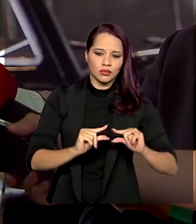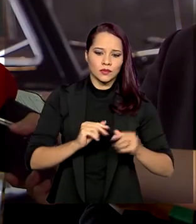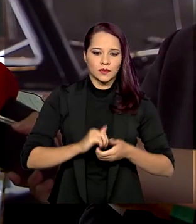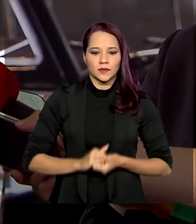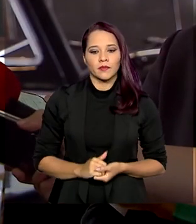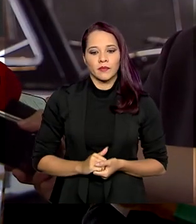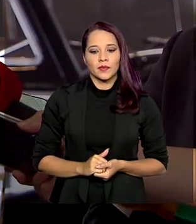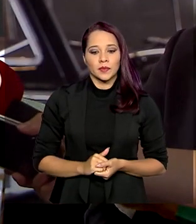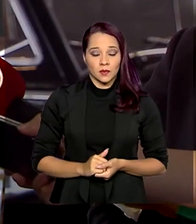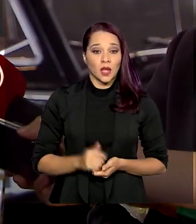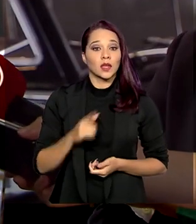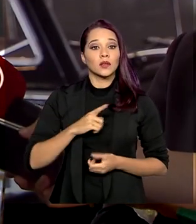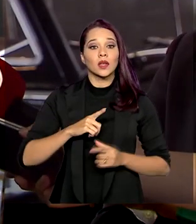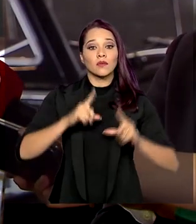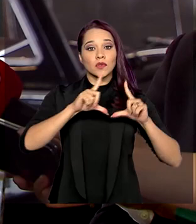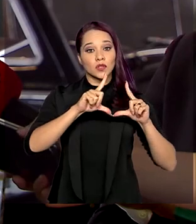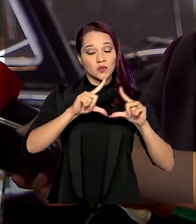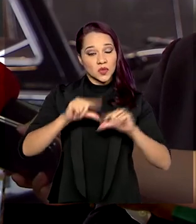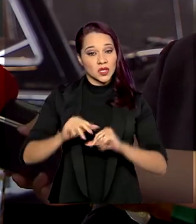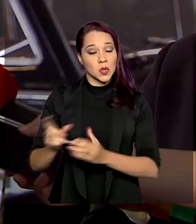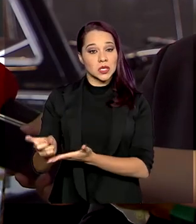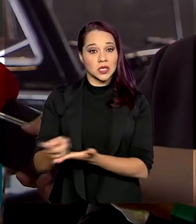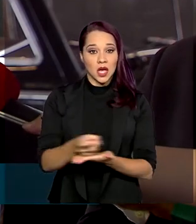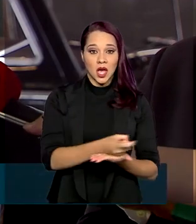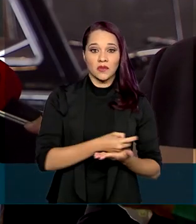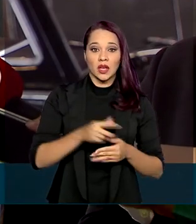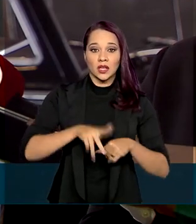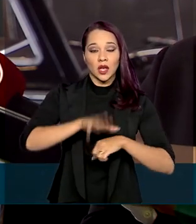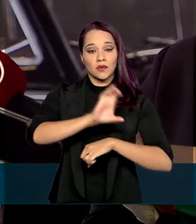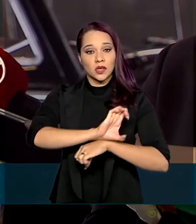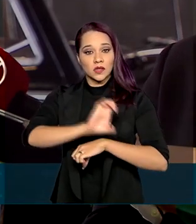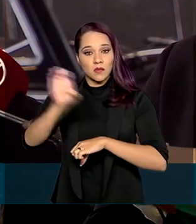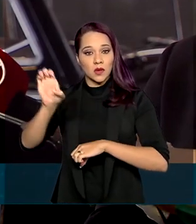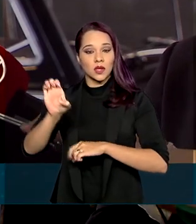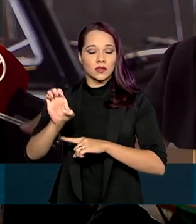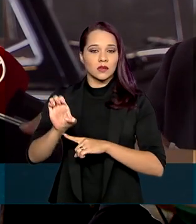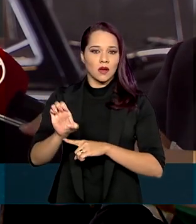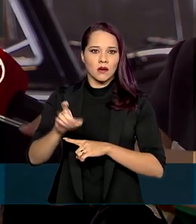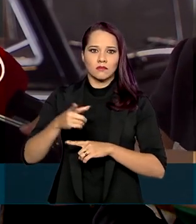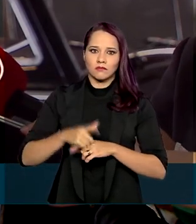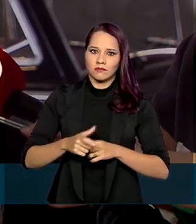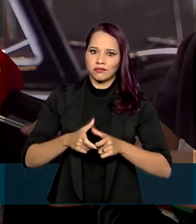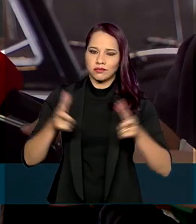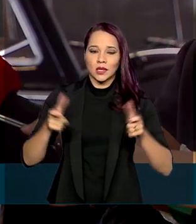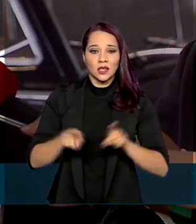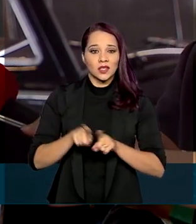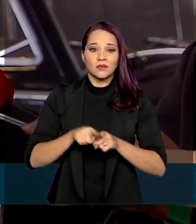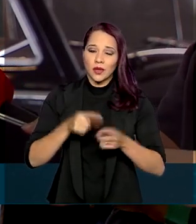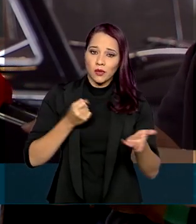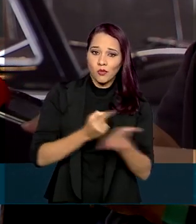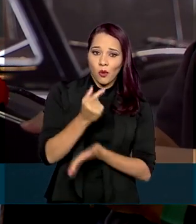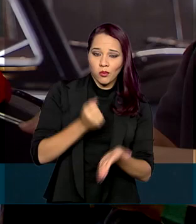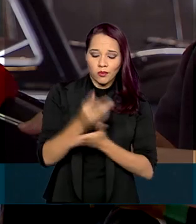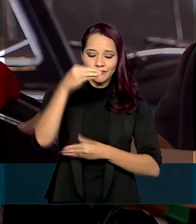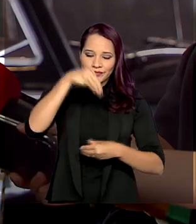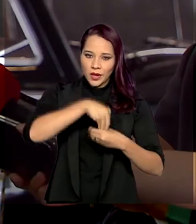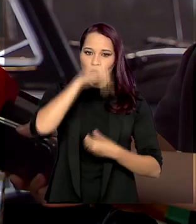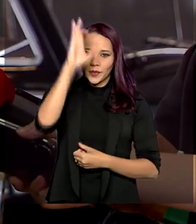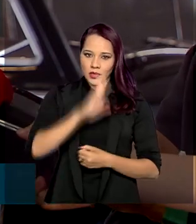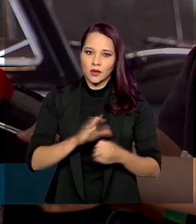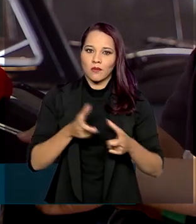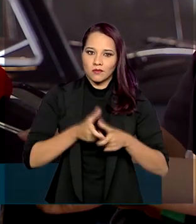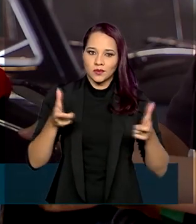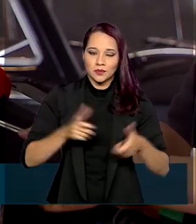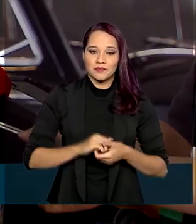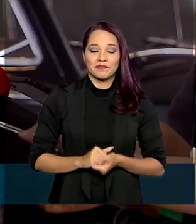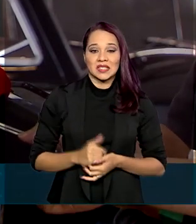Teve queda de safra, teve exportação muito alta e teve aumento de consumo interno. Então,